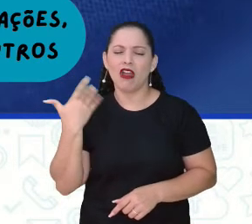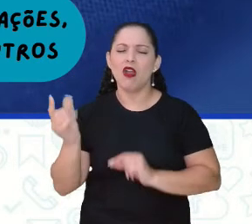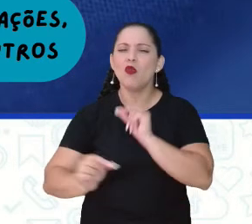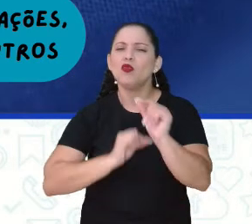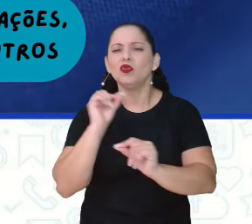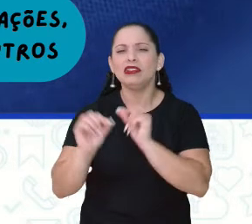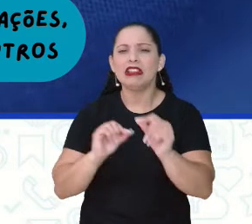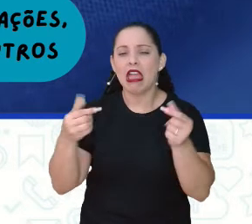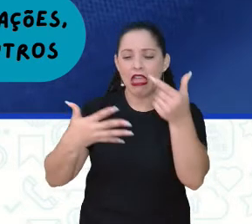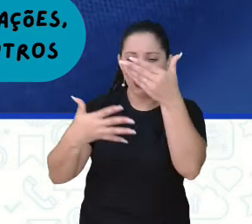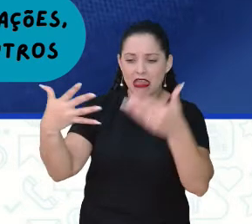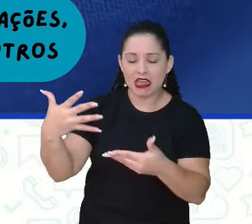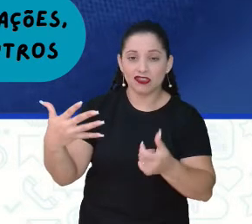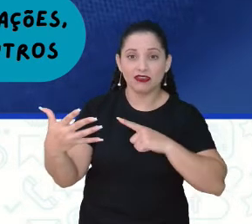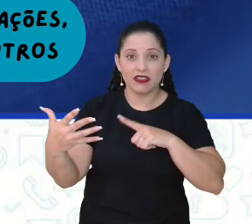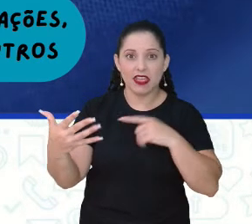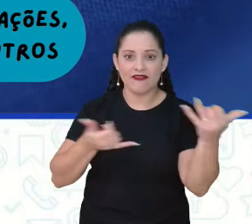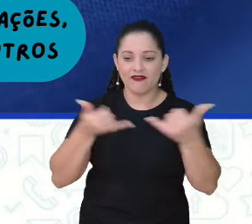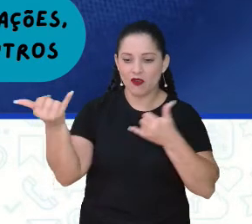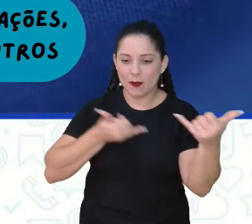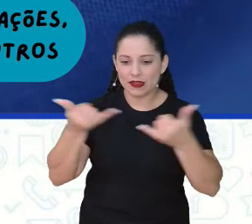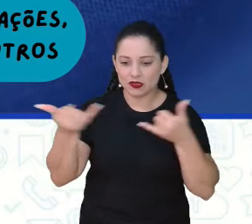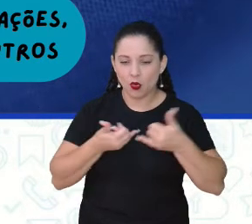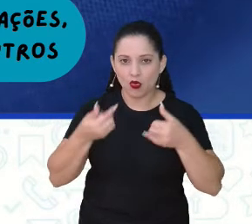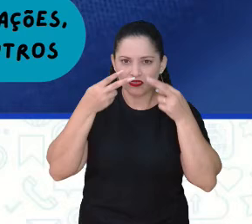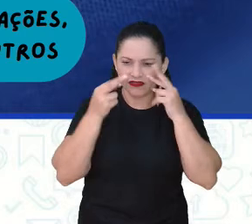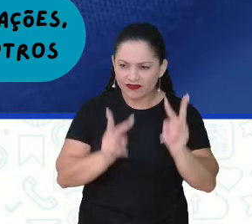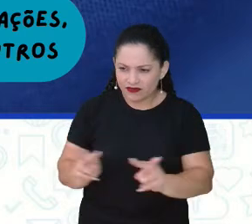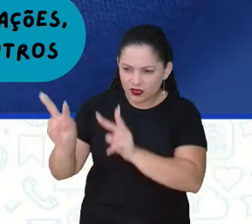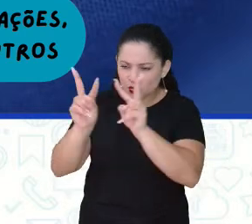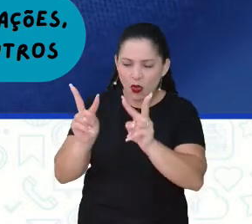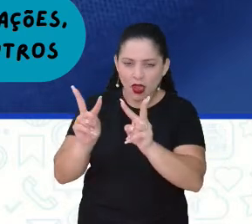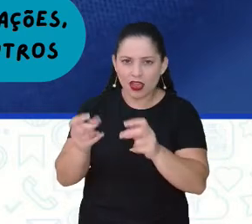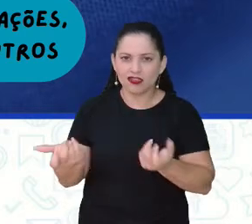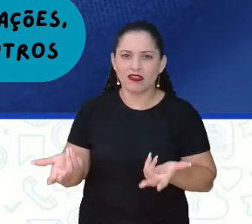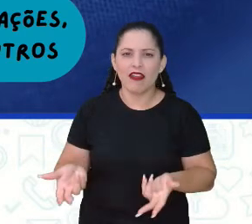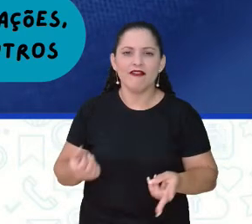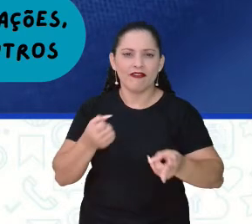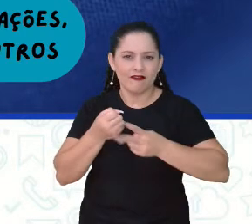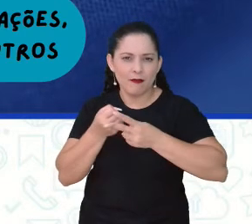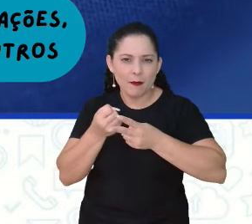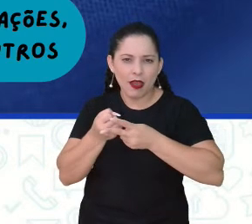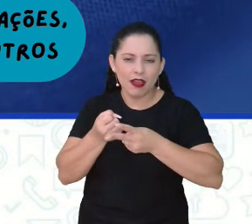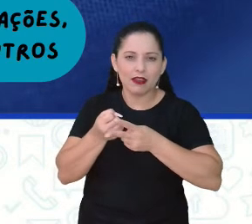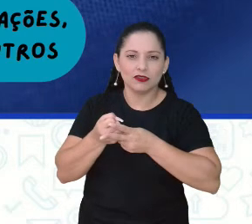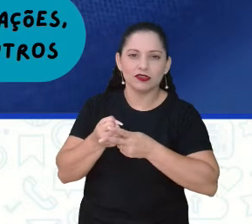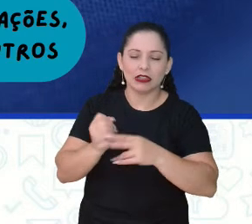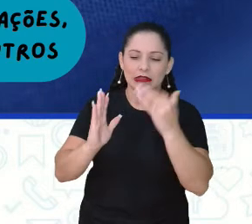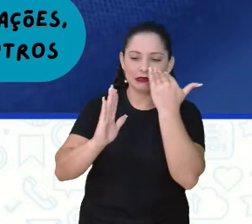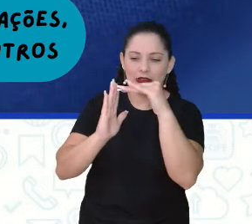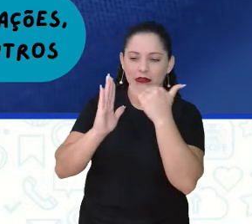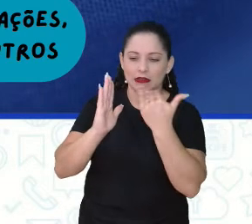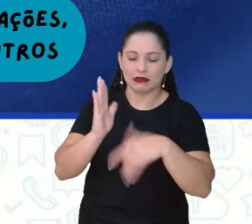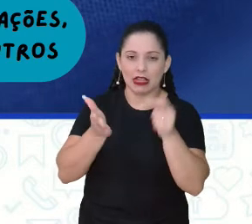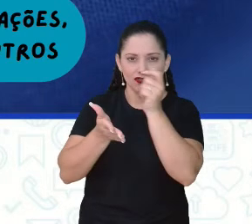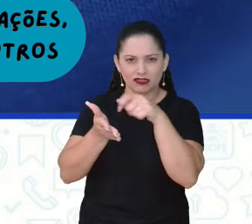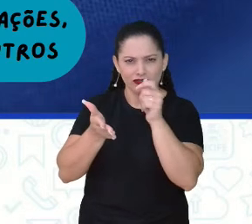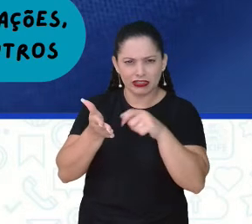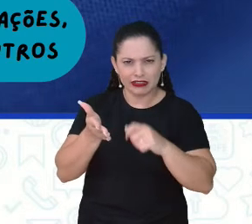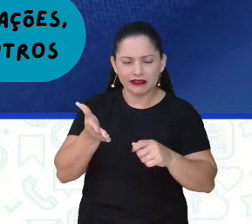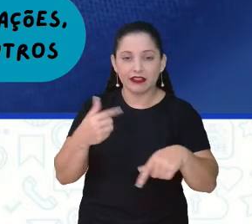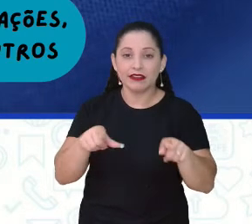informações verbais e visuais. E aí essas informações verbais, que é a escrita, e